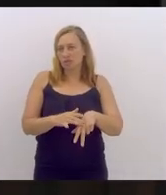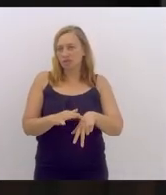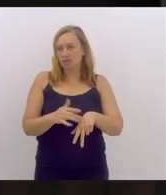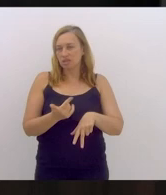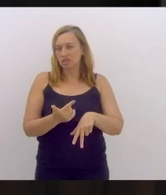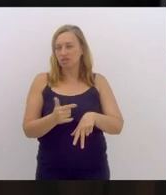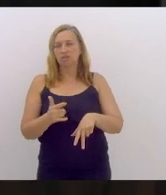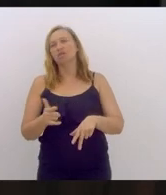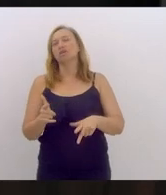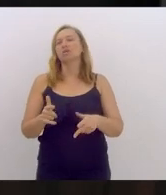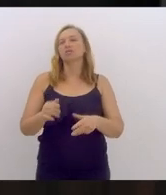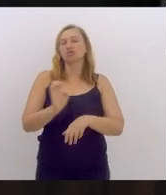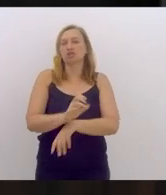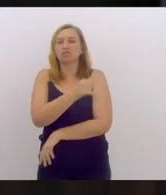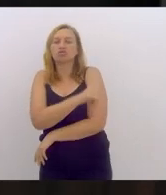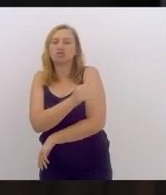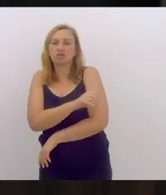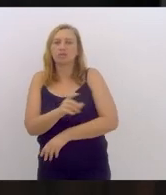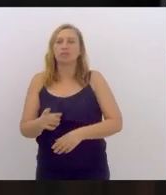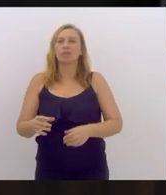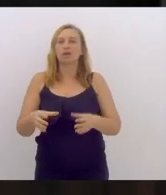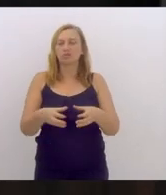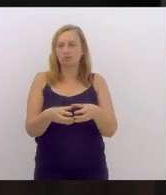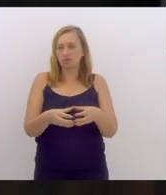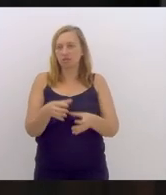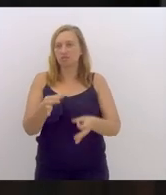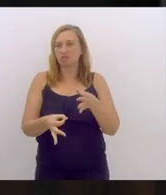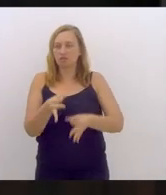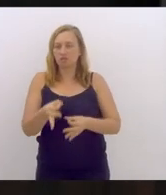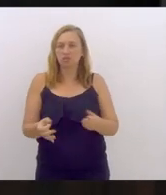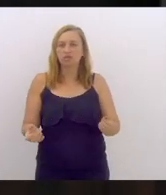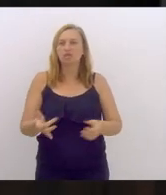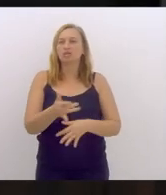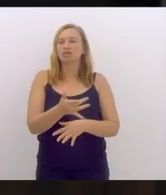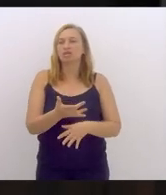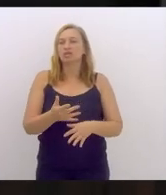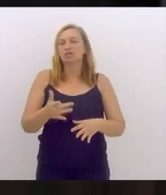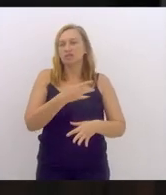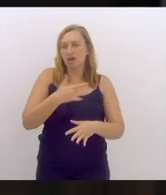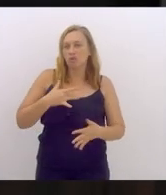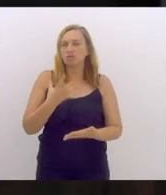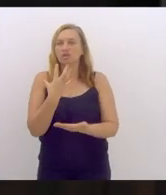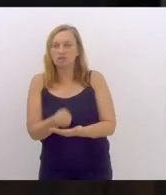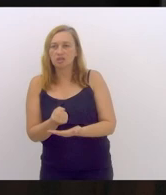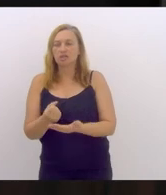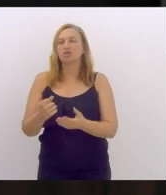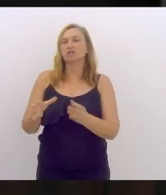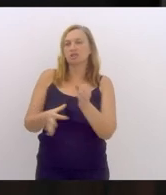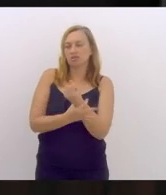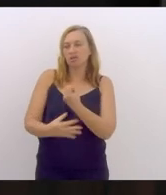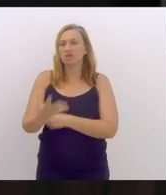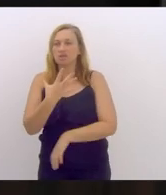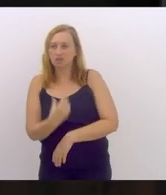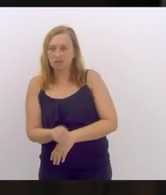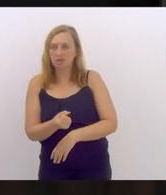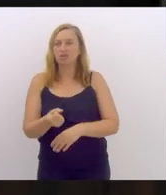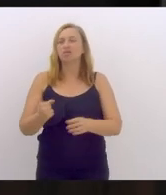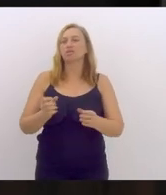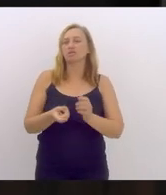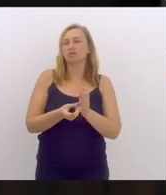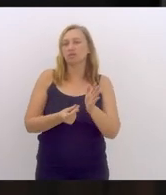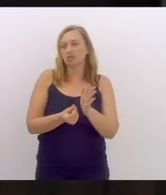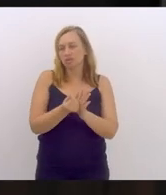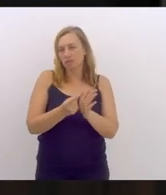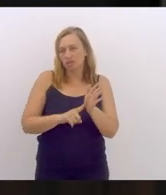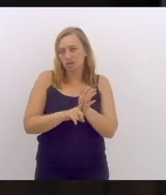rede de Saúde do Estado do Rio de Janeiro pareceres a comissão de convenção Justiça pela condicionalidade saúde favorável Segurança Pública é assunto de polícia favorável de orçamento